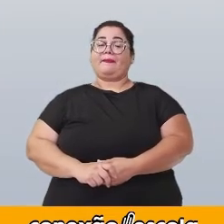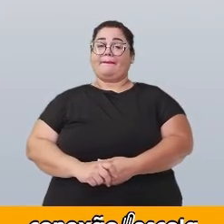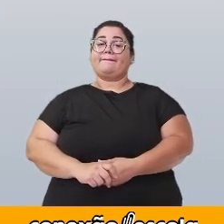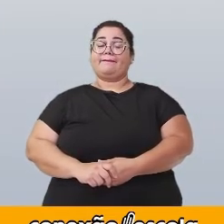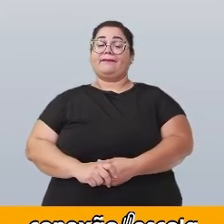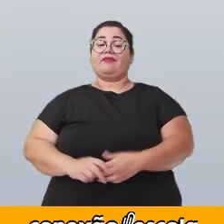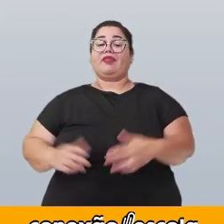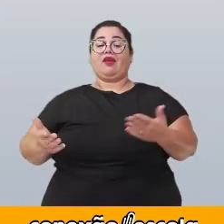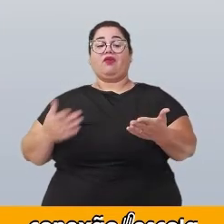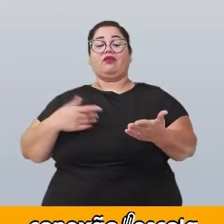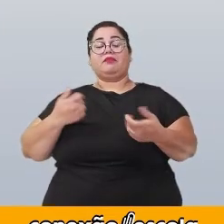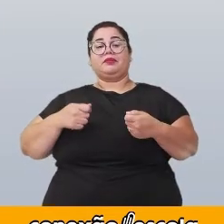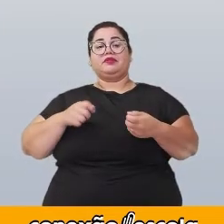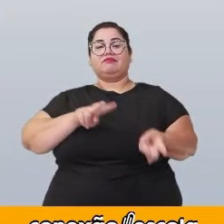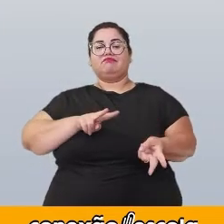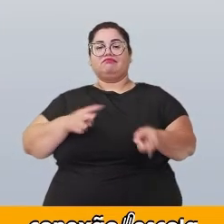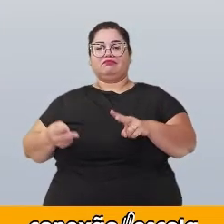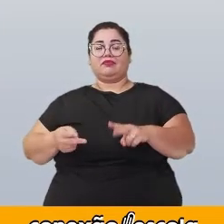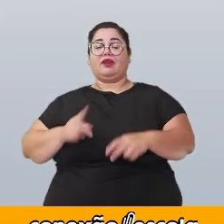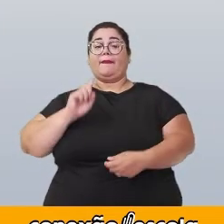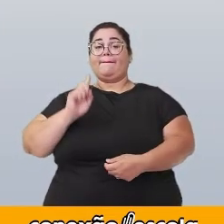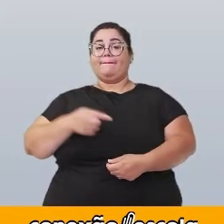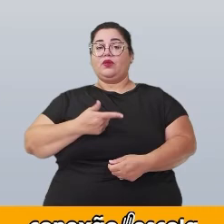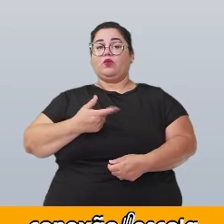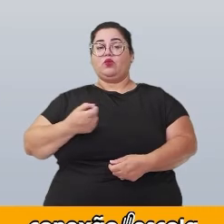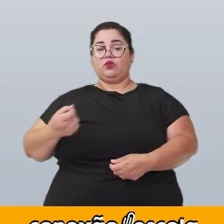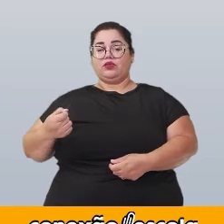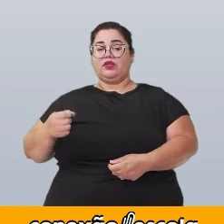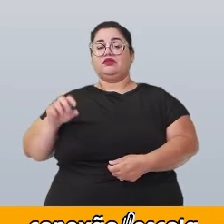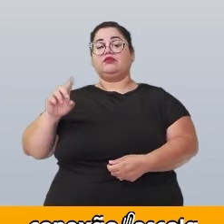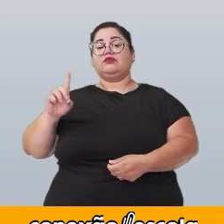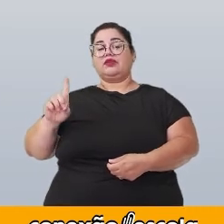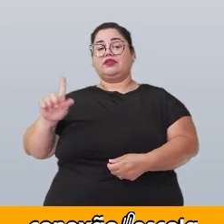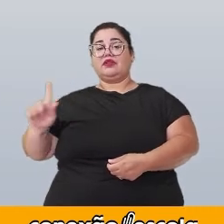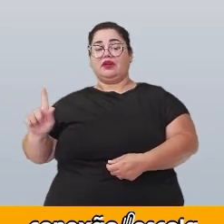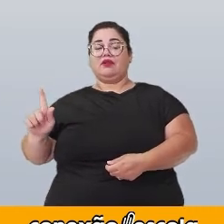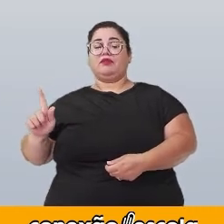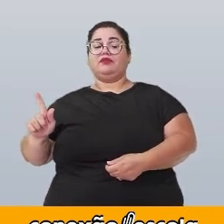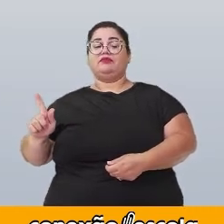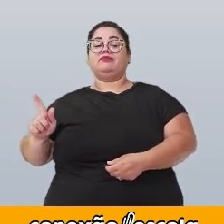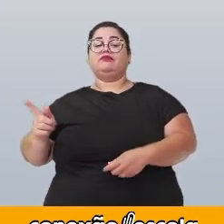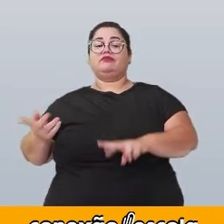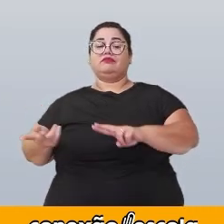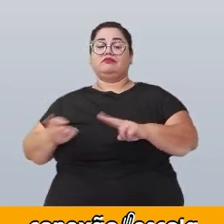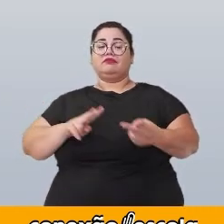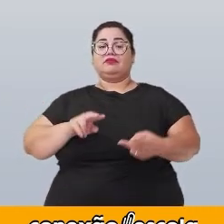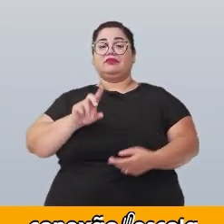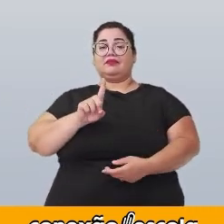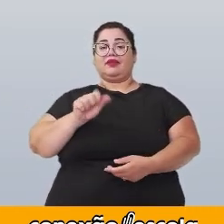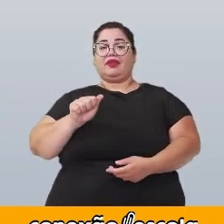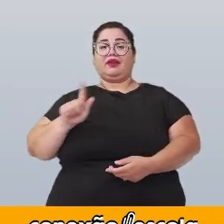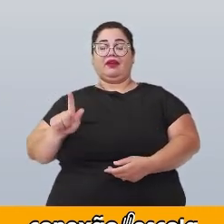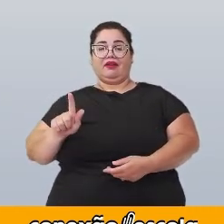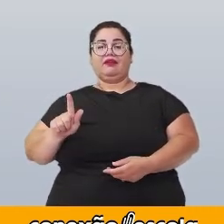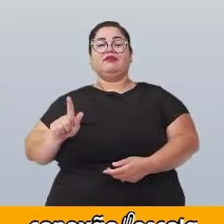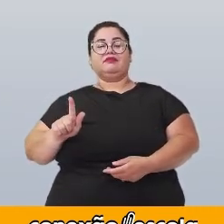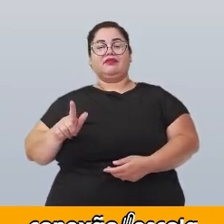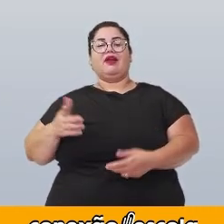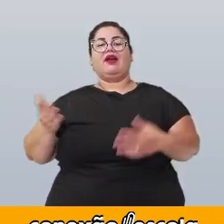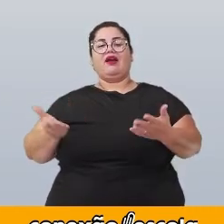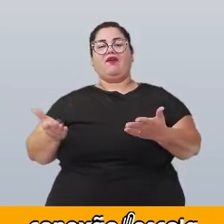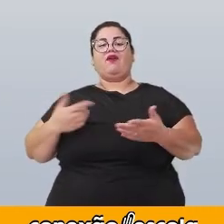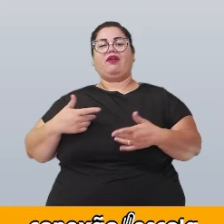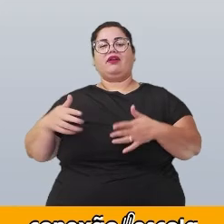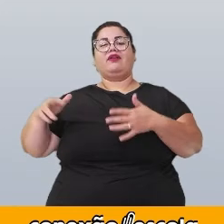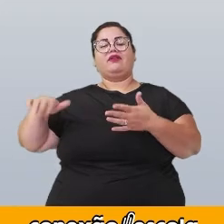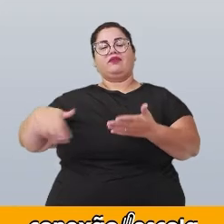Veja, agora eu preciso converter 1.200 decigramas para decagramas.